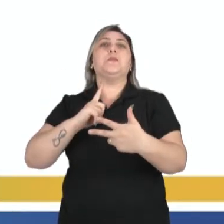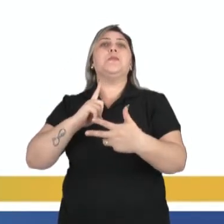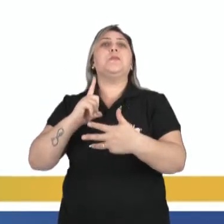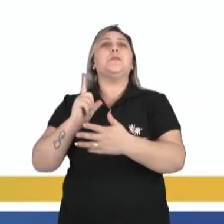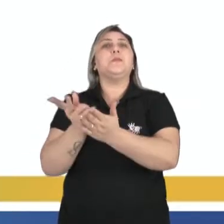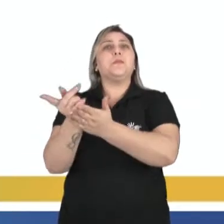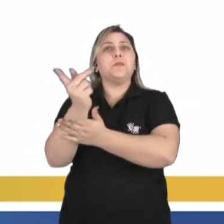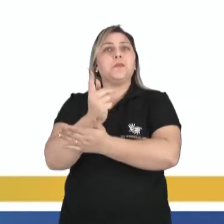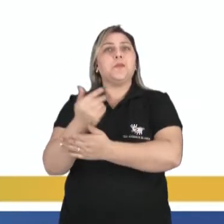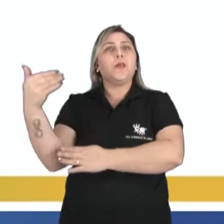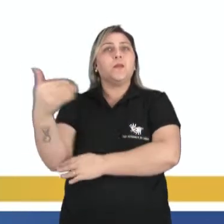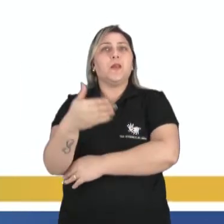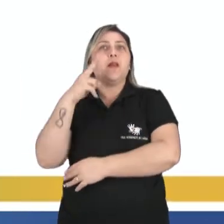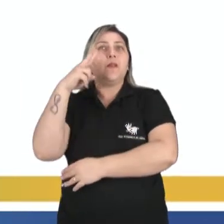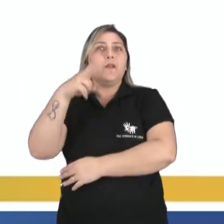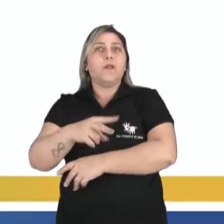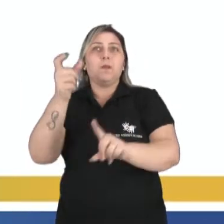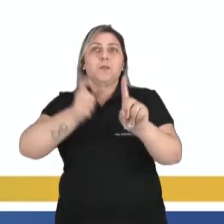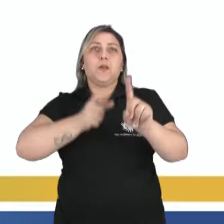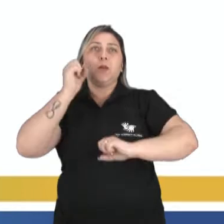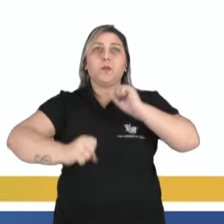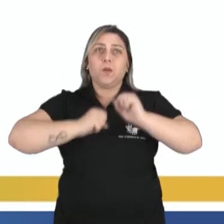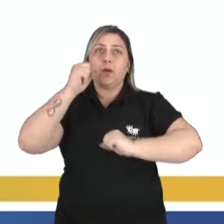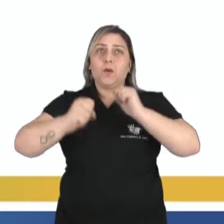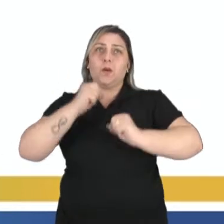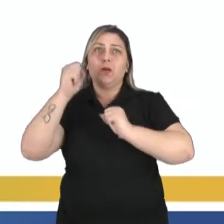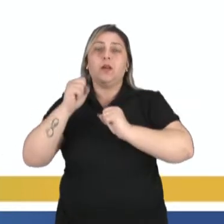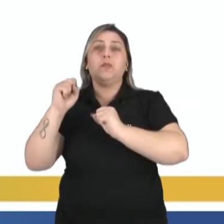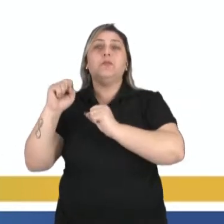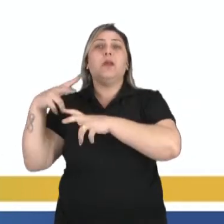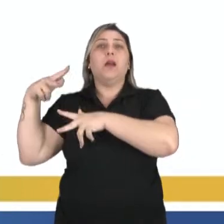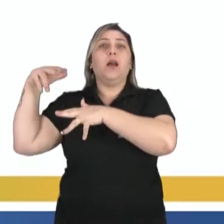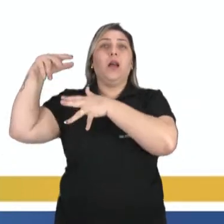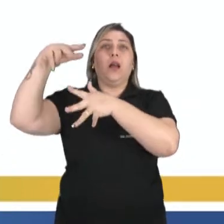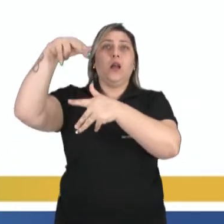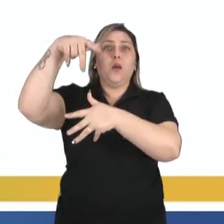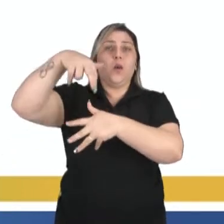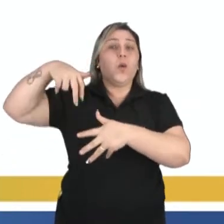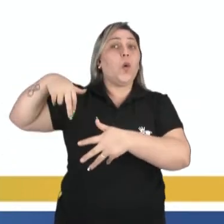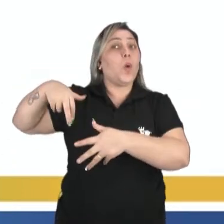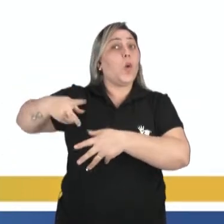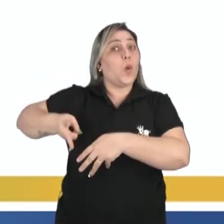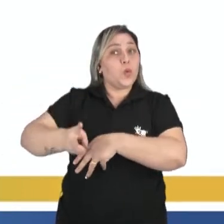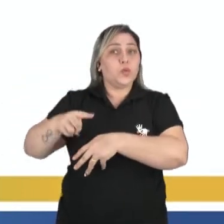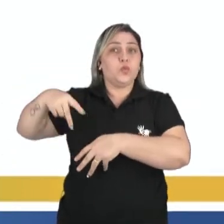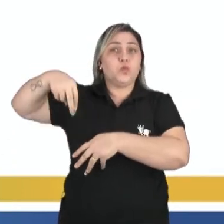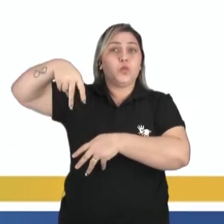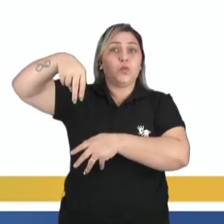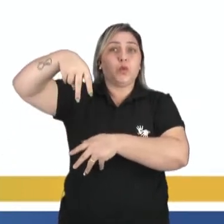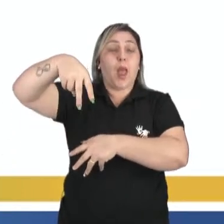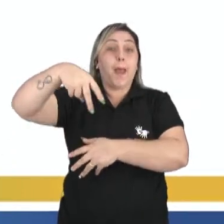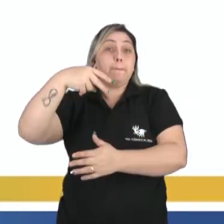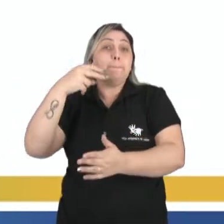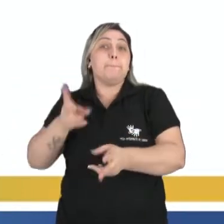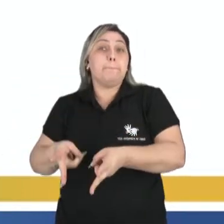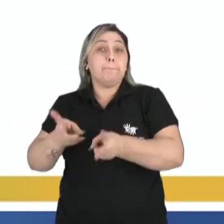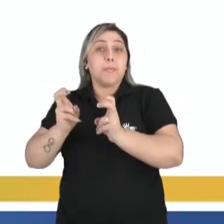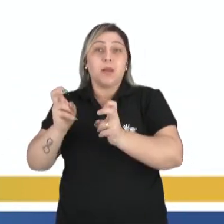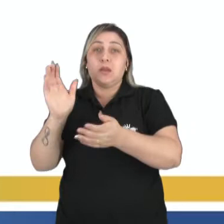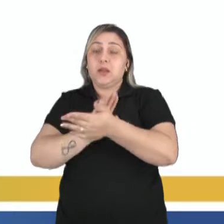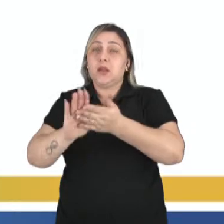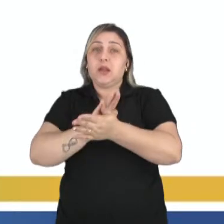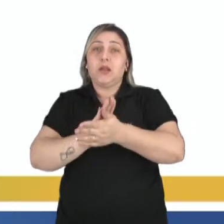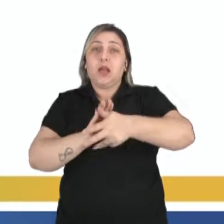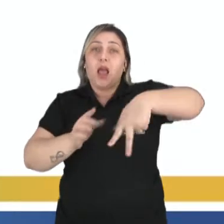com frequência se vê um personagem correndo na direção de um abismo, mas ao invés de cair, ele continua andando no vazio e só quando percebe que não há nada sob